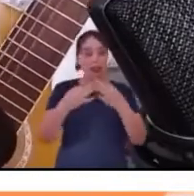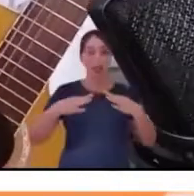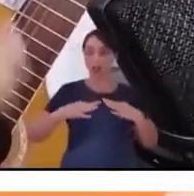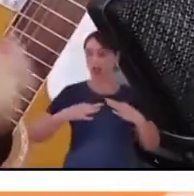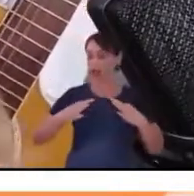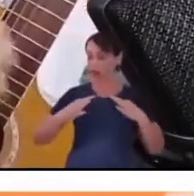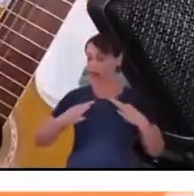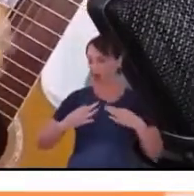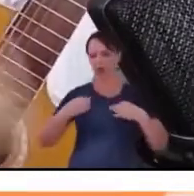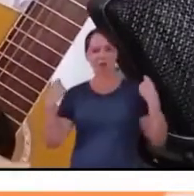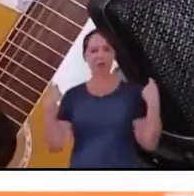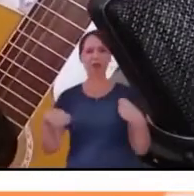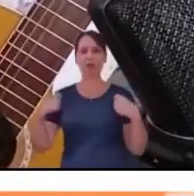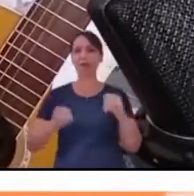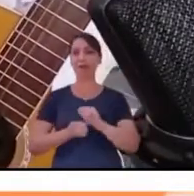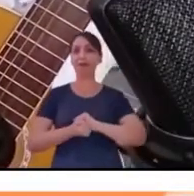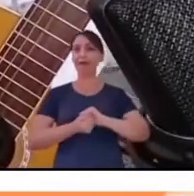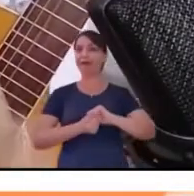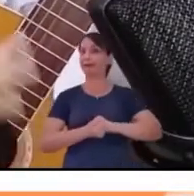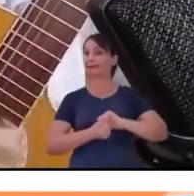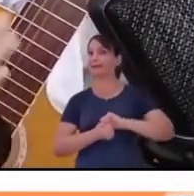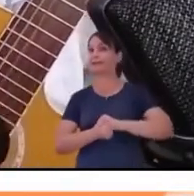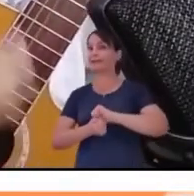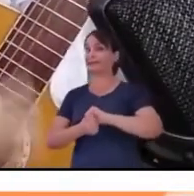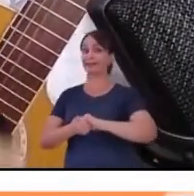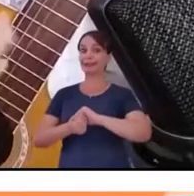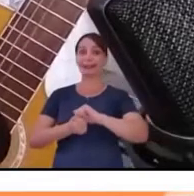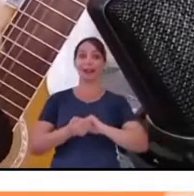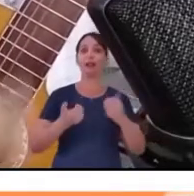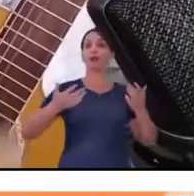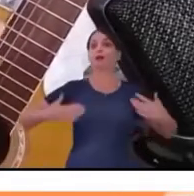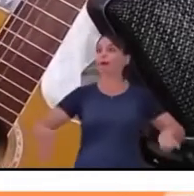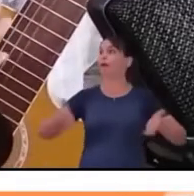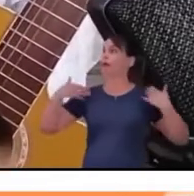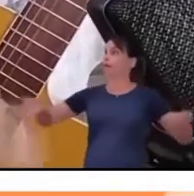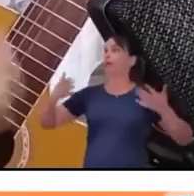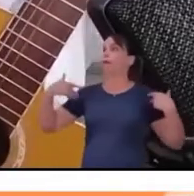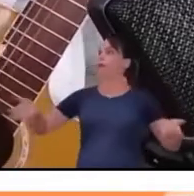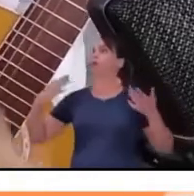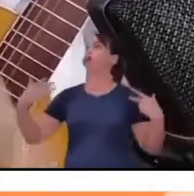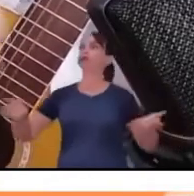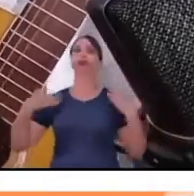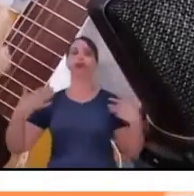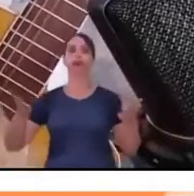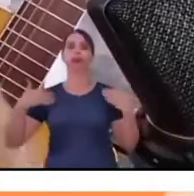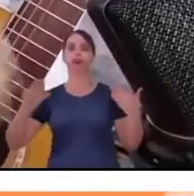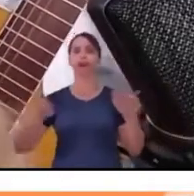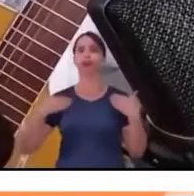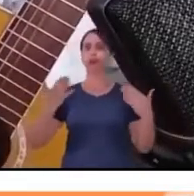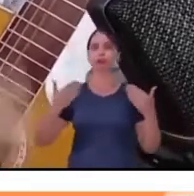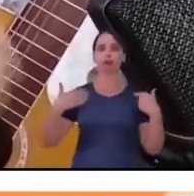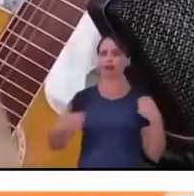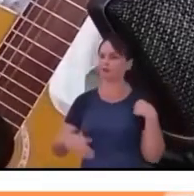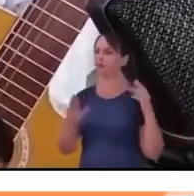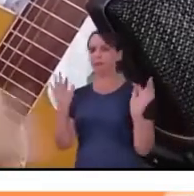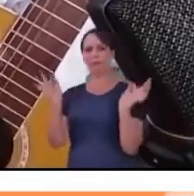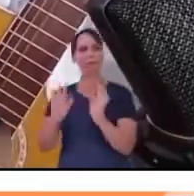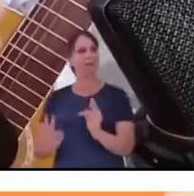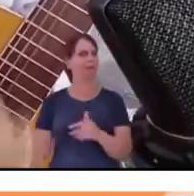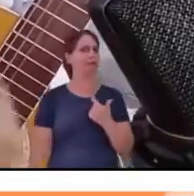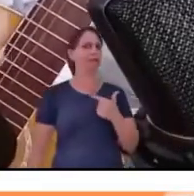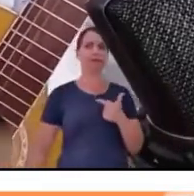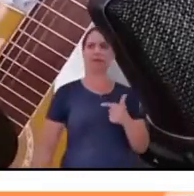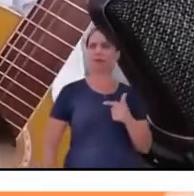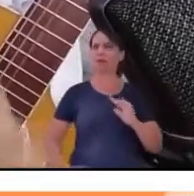pão, do tanto de roupa que tem pra lavar, do calor de rachar, Cascão